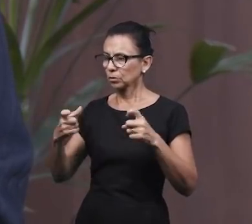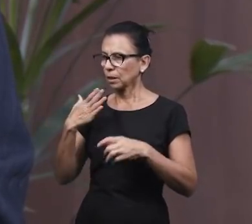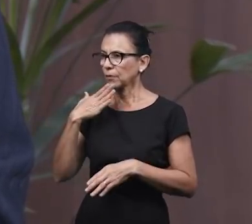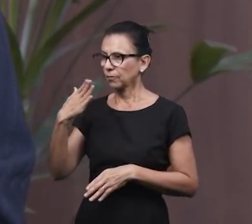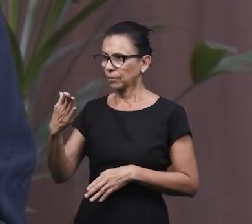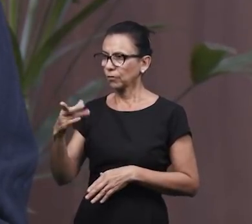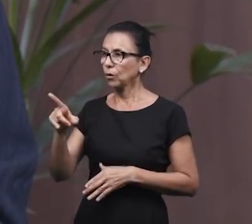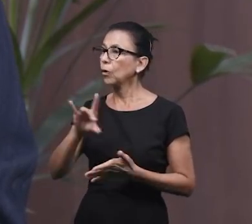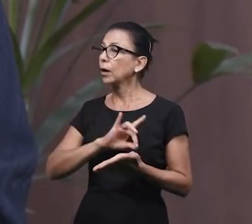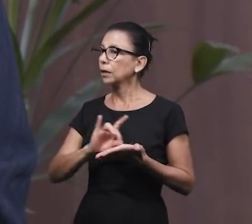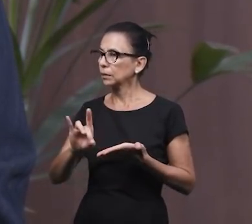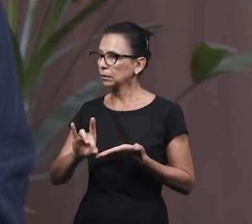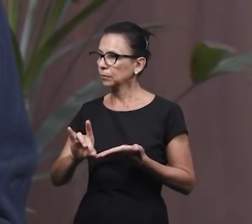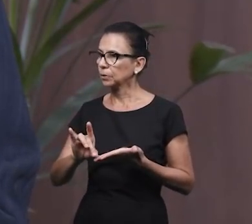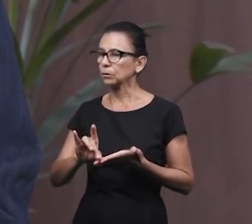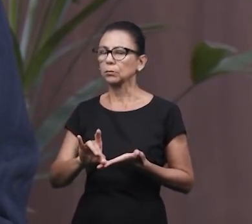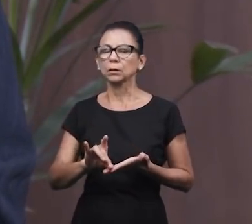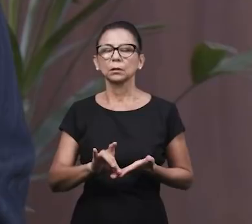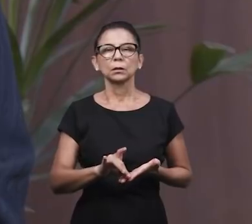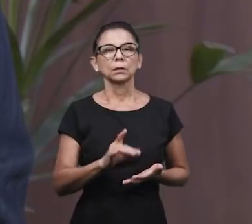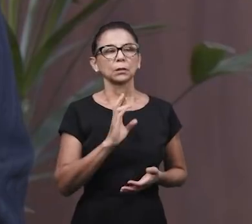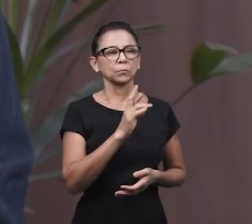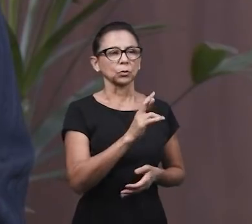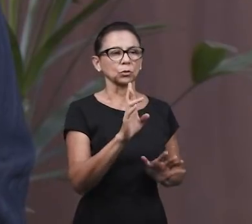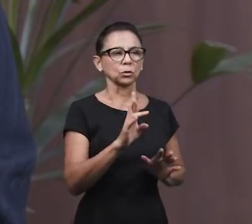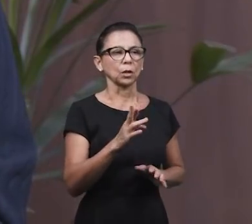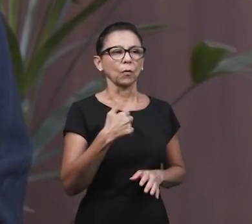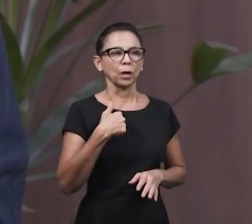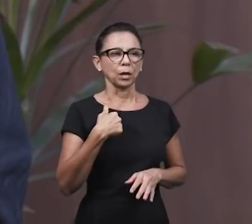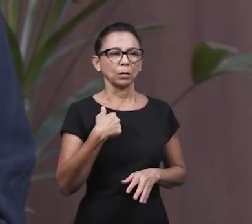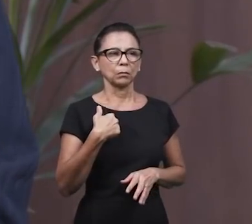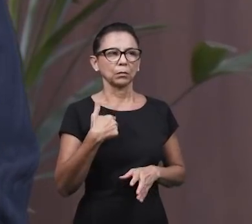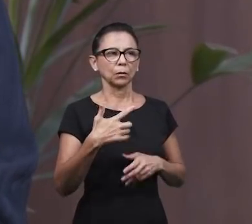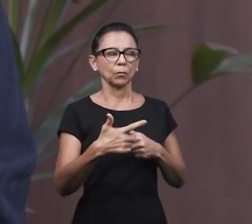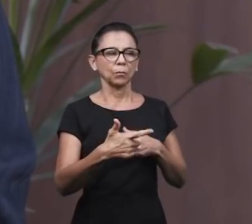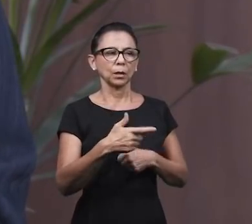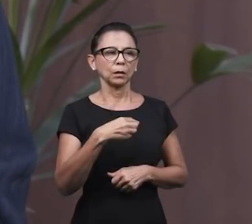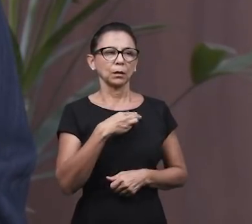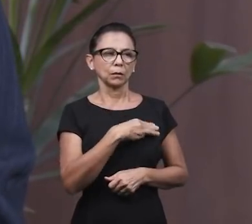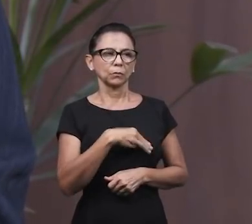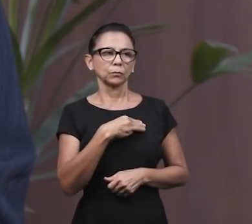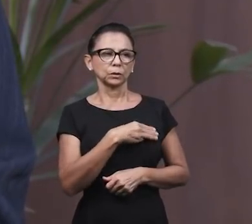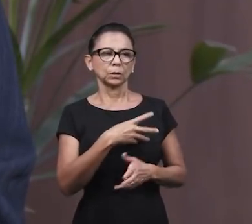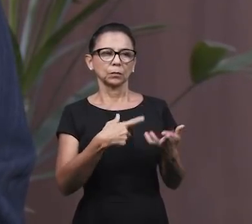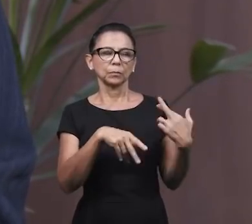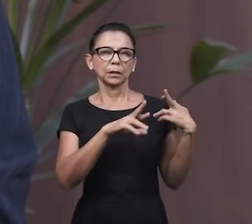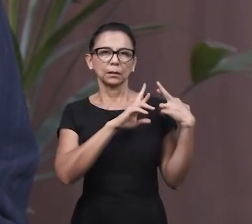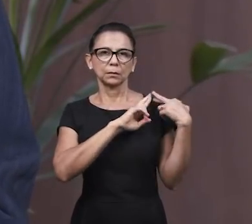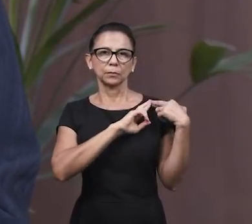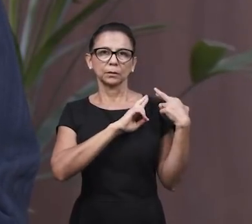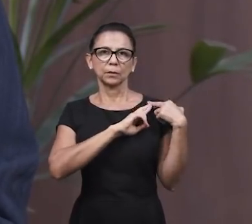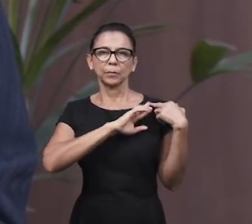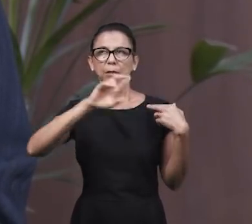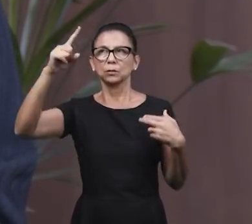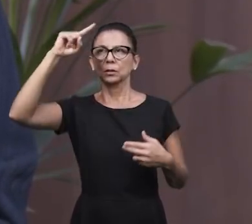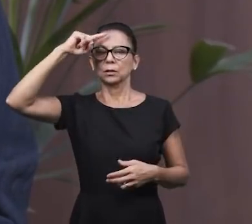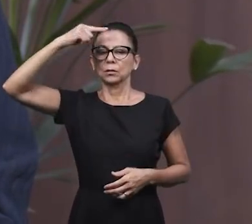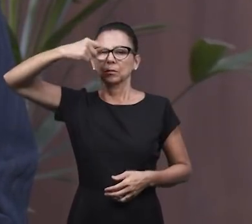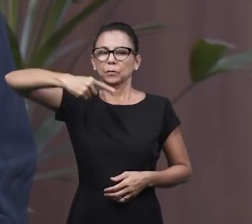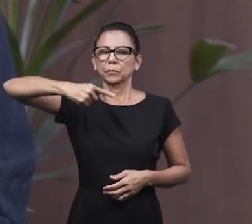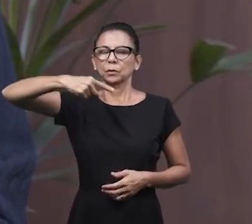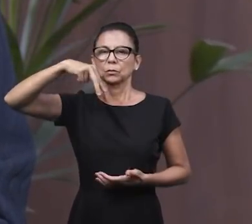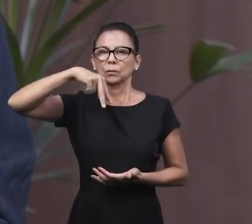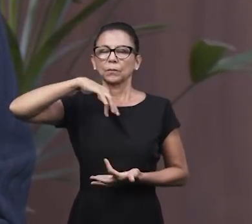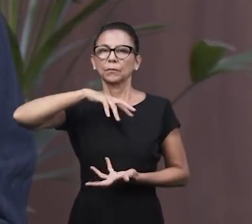agora em uma missão que o Senhor me enviou. E ele reconheceu então que aquela pessoa ali era a pessoa